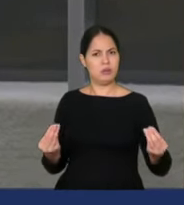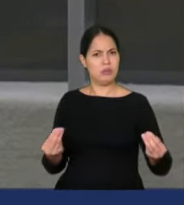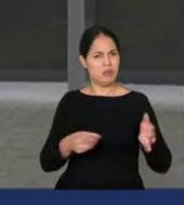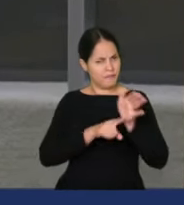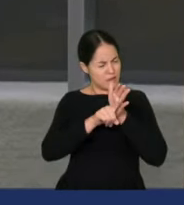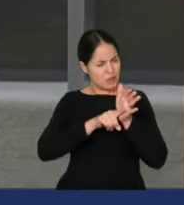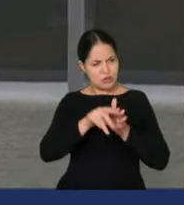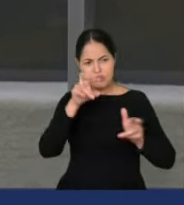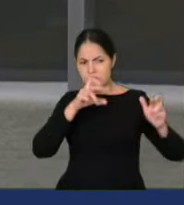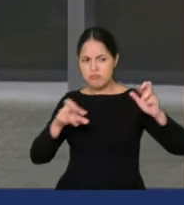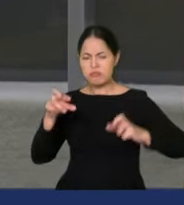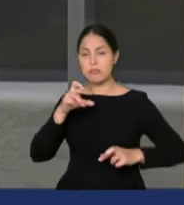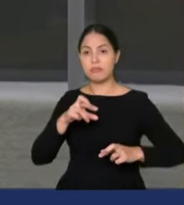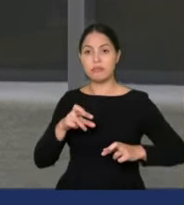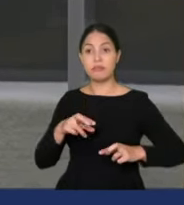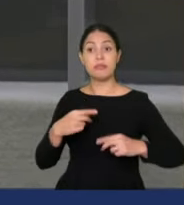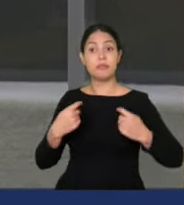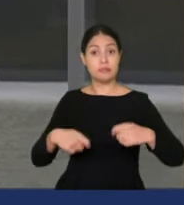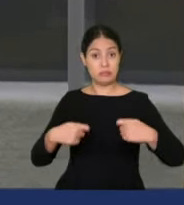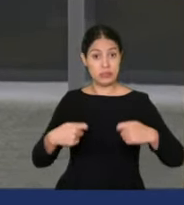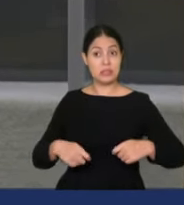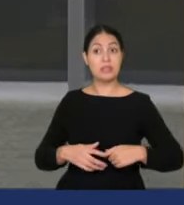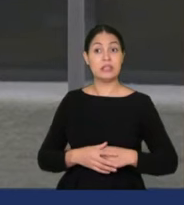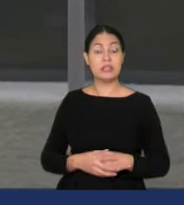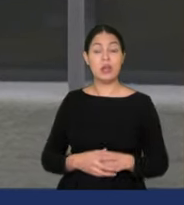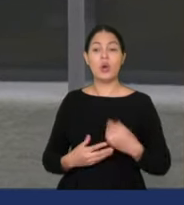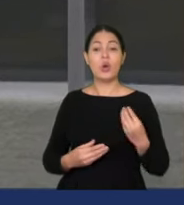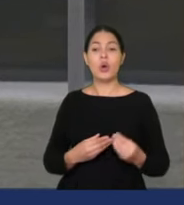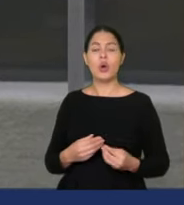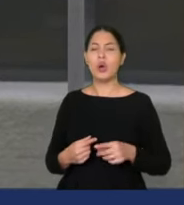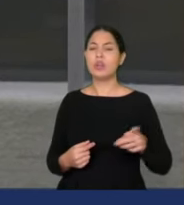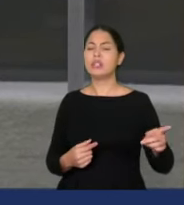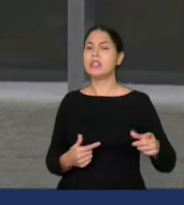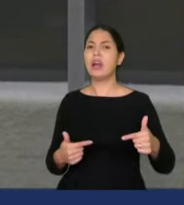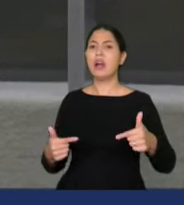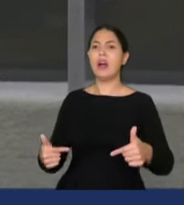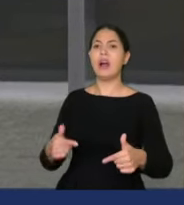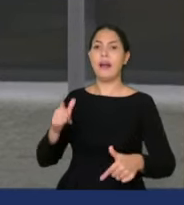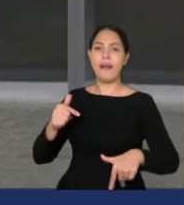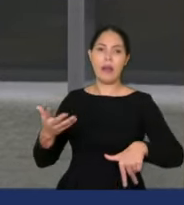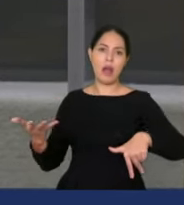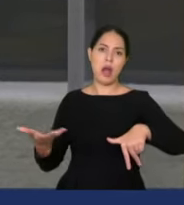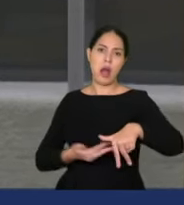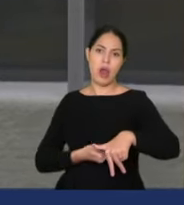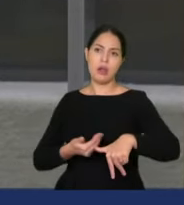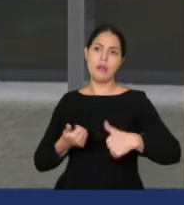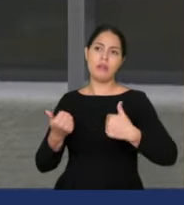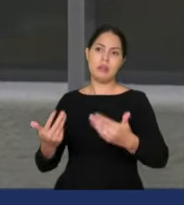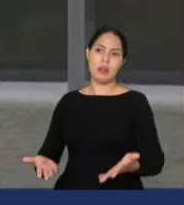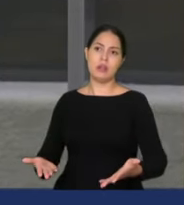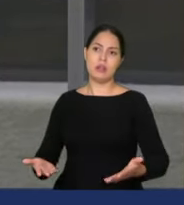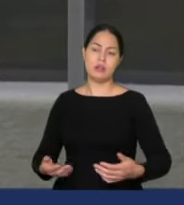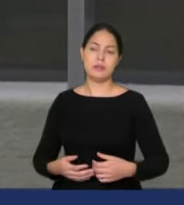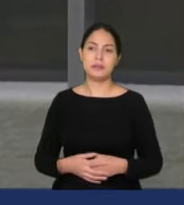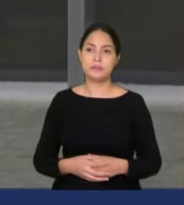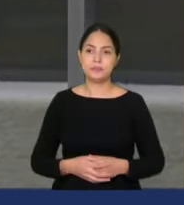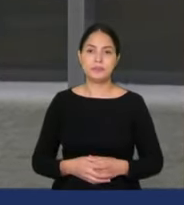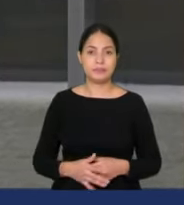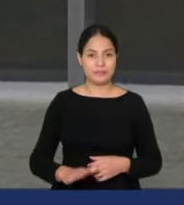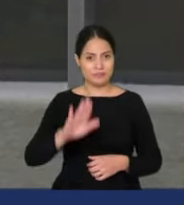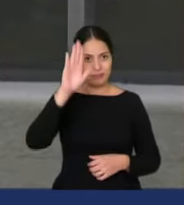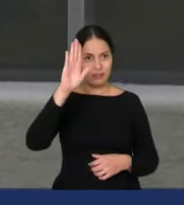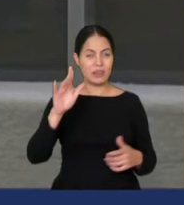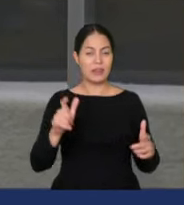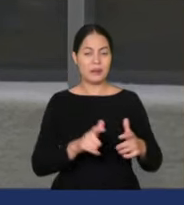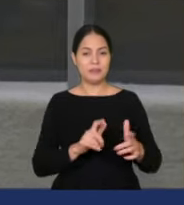só se explica por entreguismo e corrupção. Obrigado mais uma vez, em nome dos partidos da minoria,